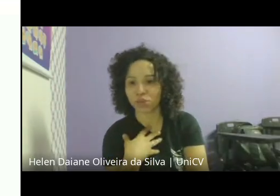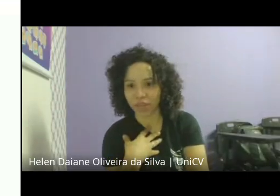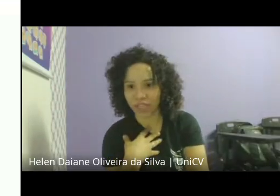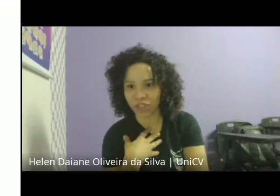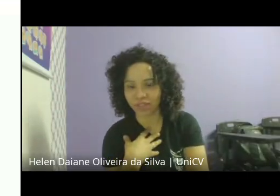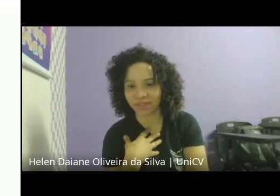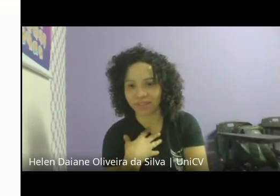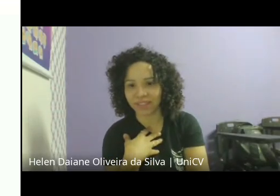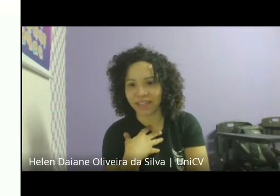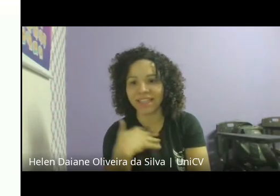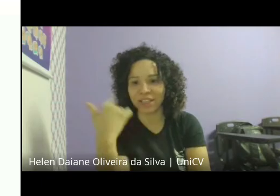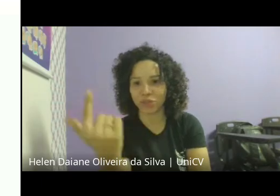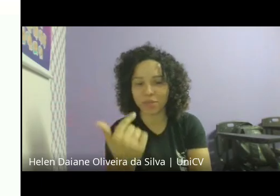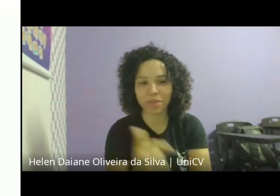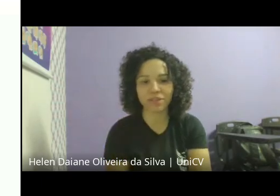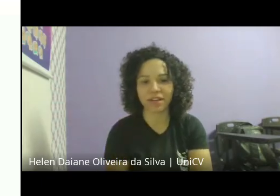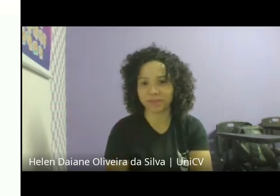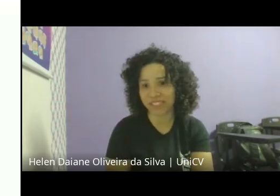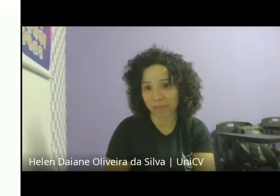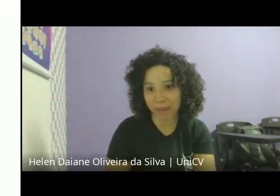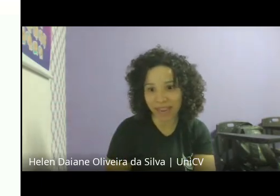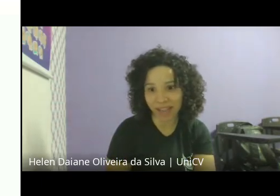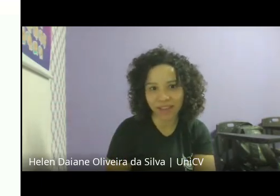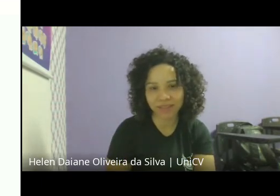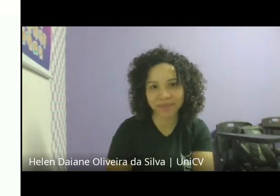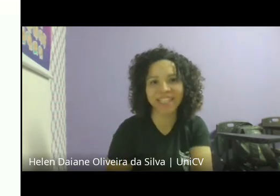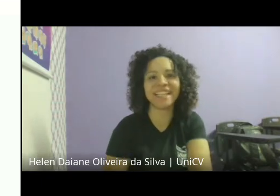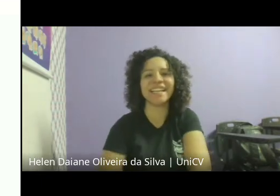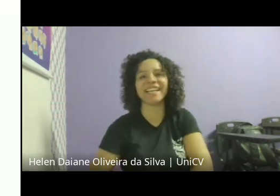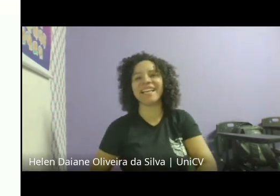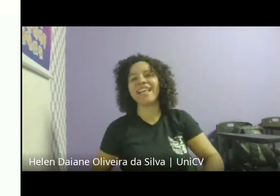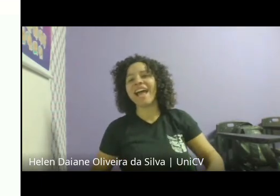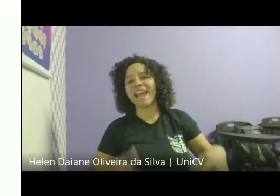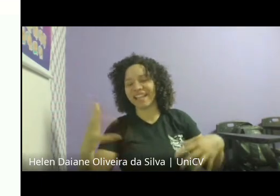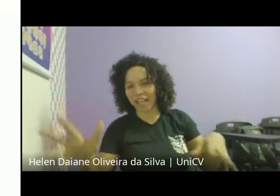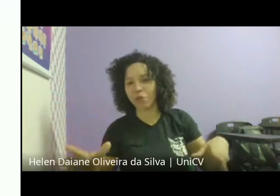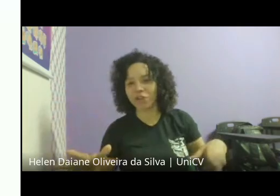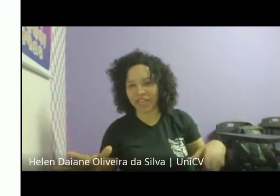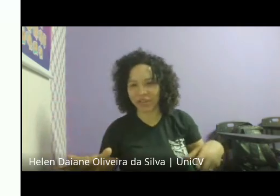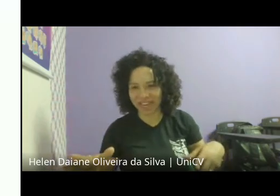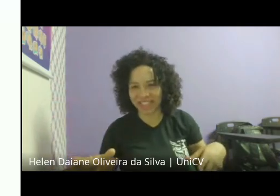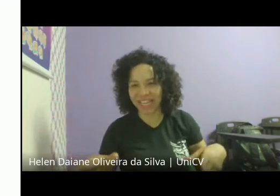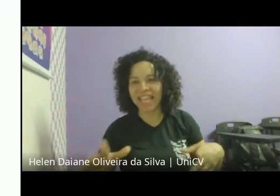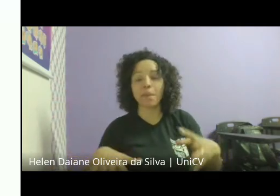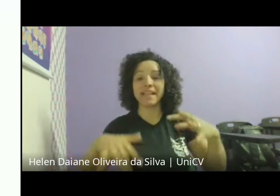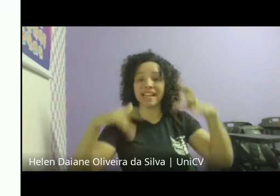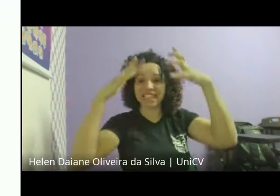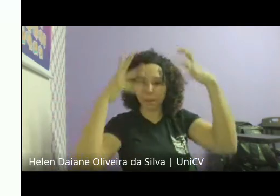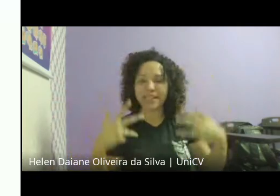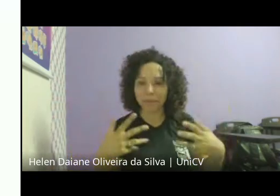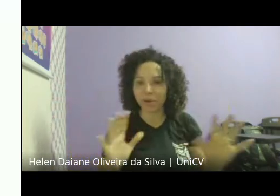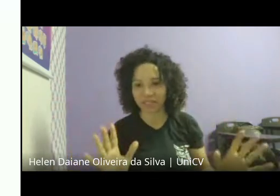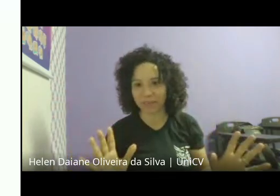nem sei que eu tô doente e a surda minha amiga fala, você tá meio amarelo. Aí daqui a pouco eu vou ficar doente. Mas